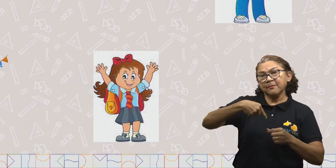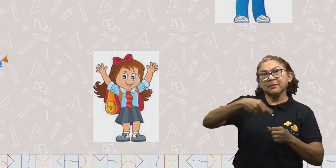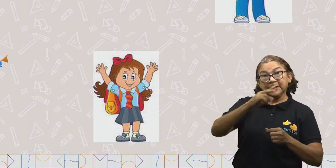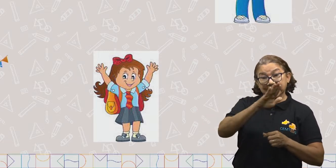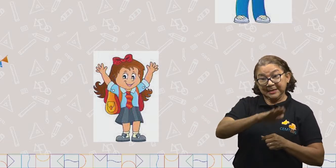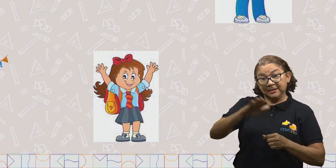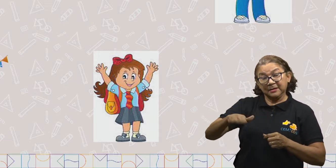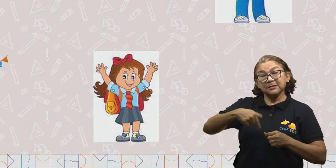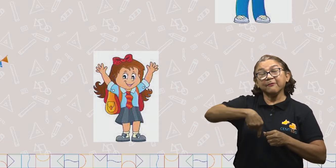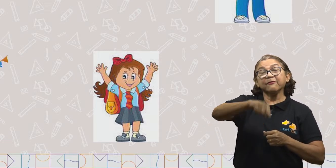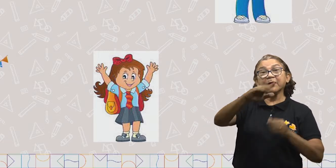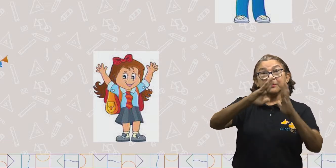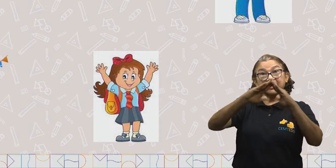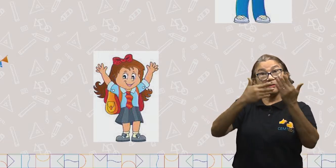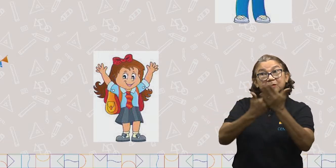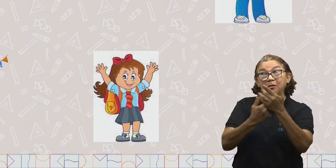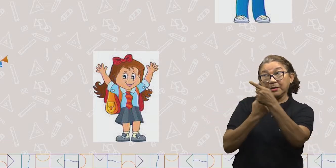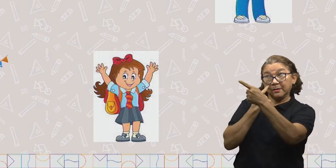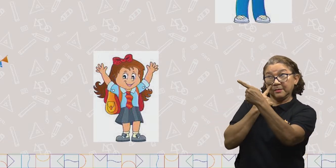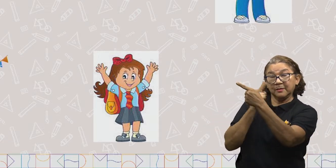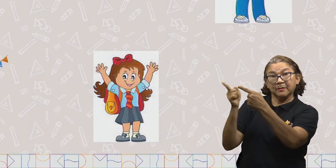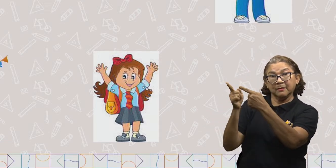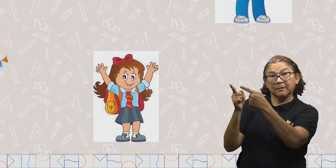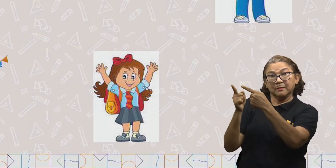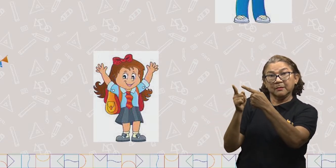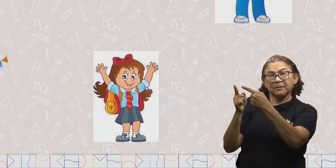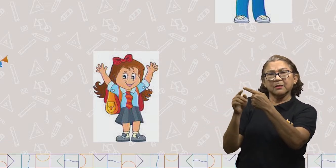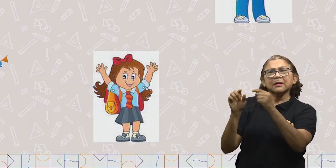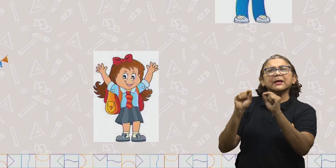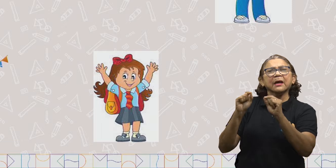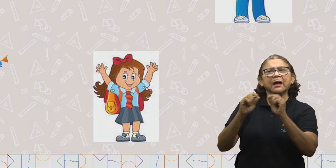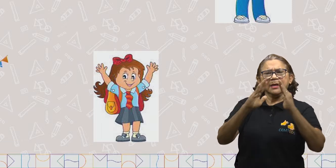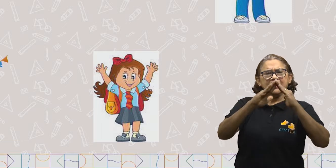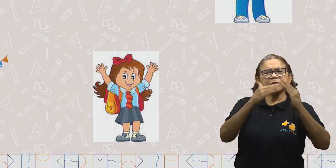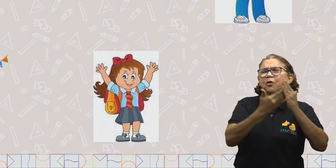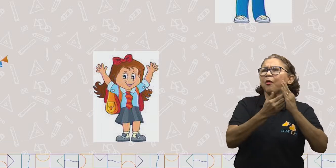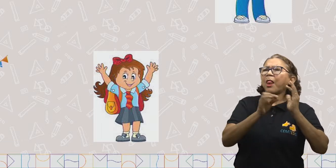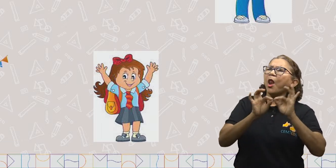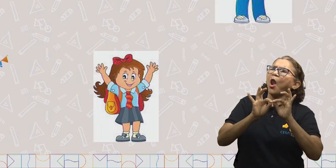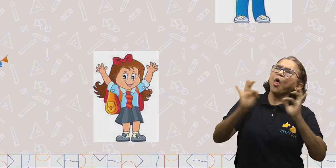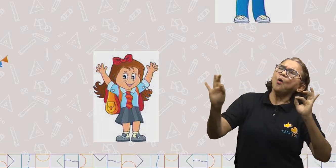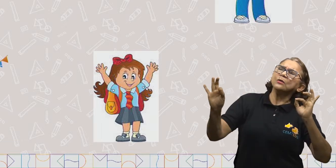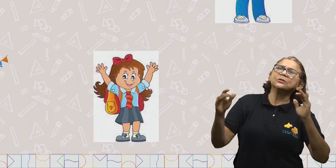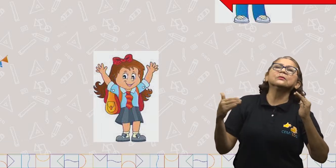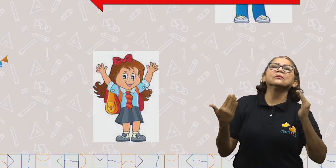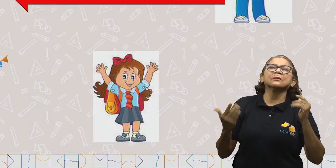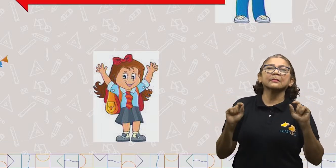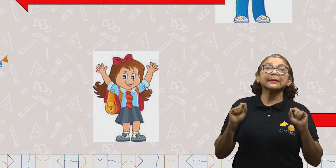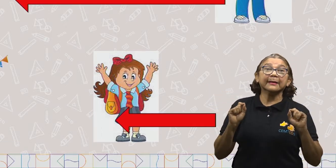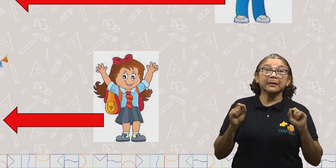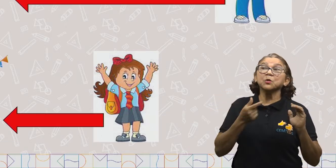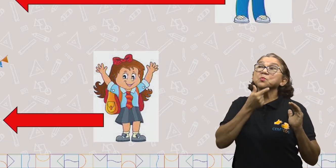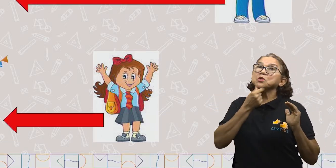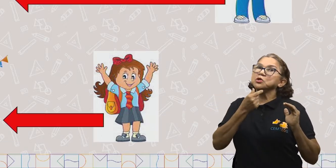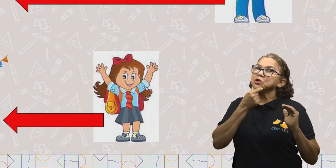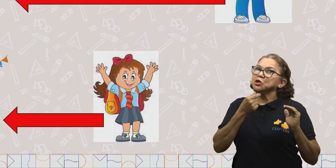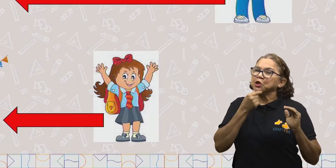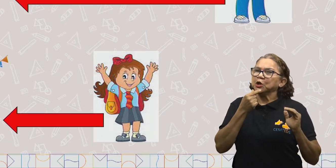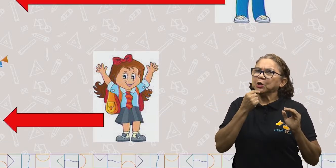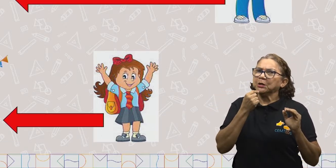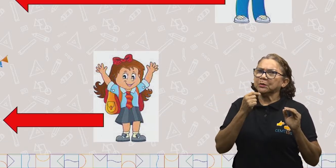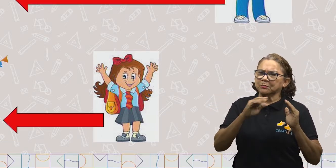estão indo para a escola. Qual delas está mais longe, segundo a nossa seta? É